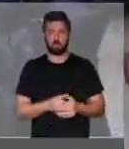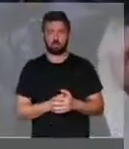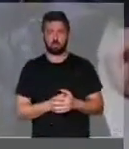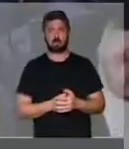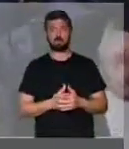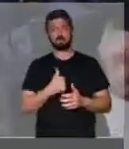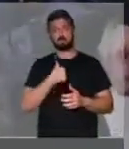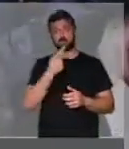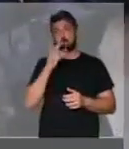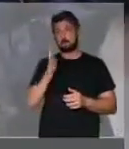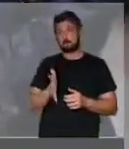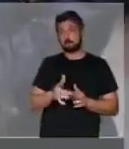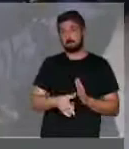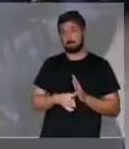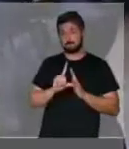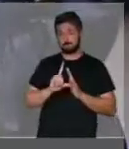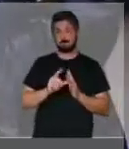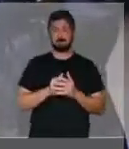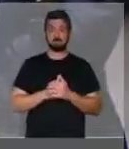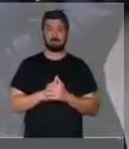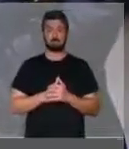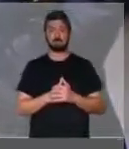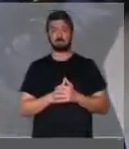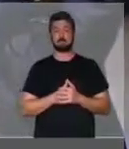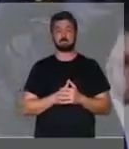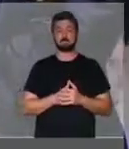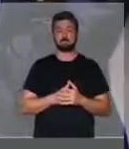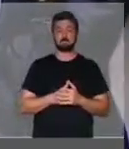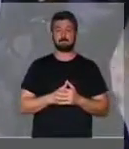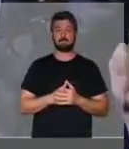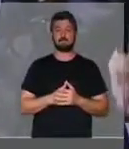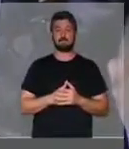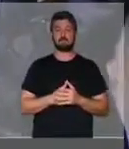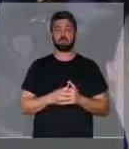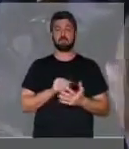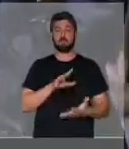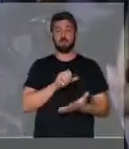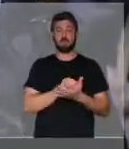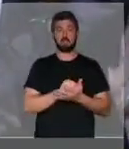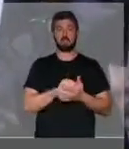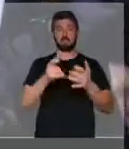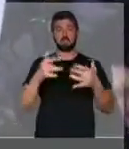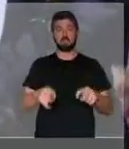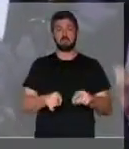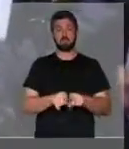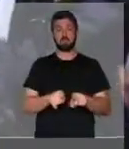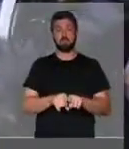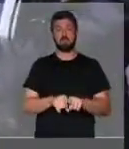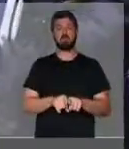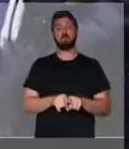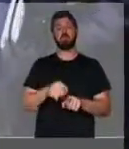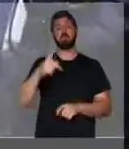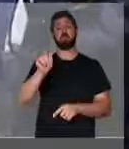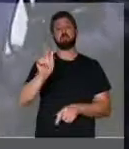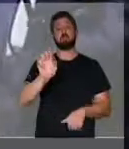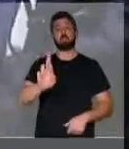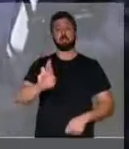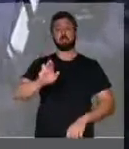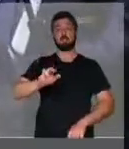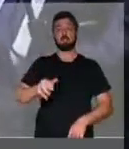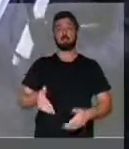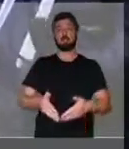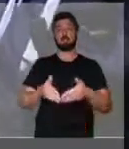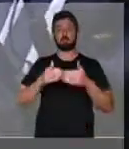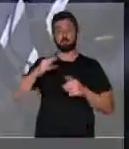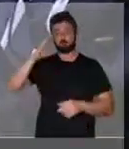fiz manifestações dessa tribuna por algumas vezes, com registro também na Procuradoria-Geral da República do pedido